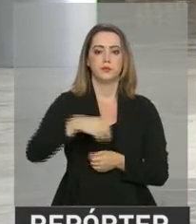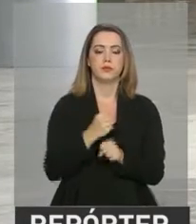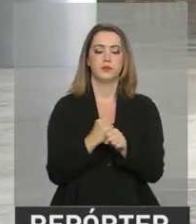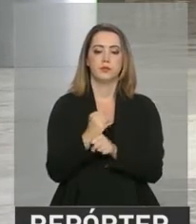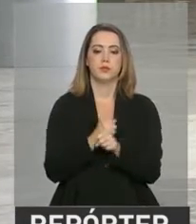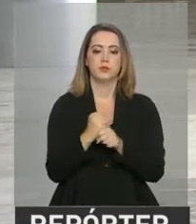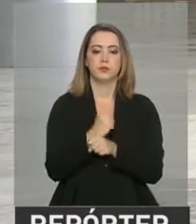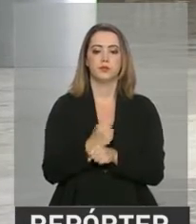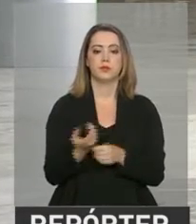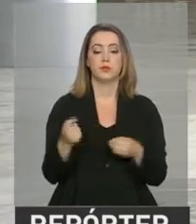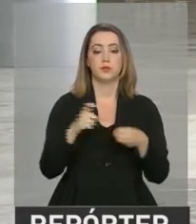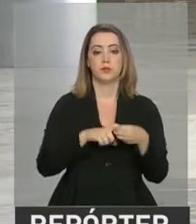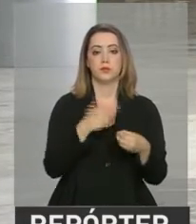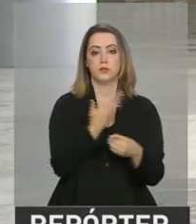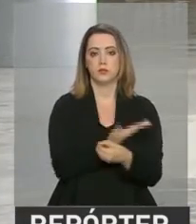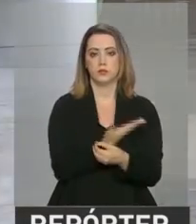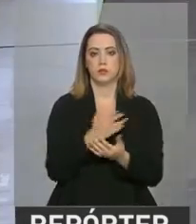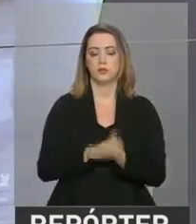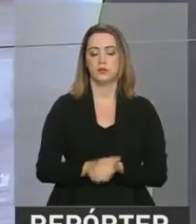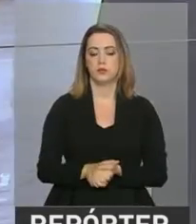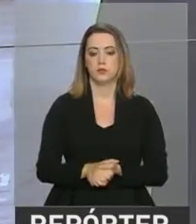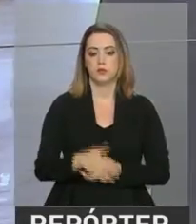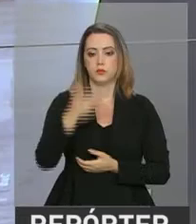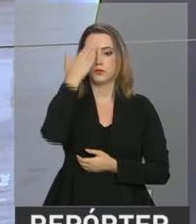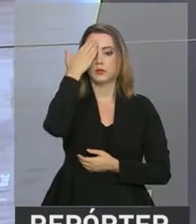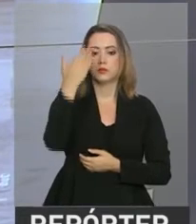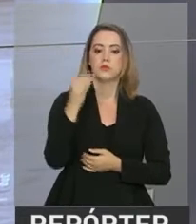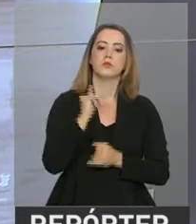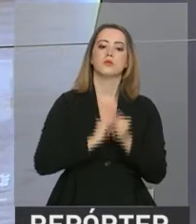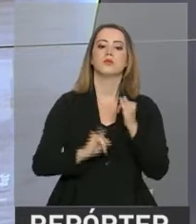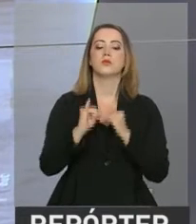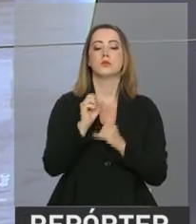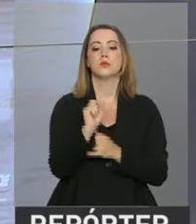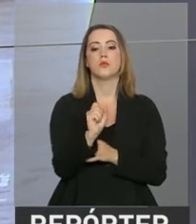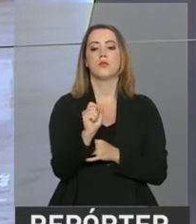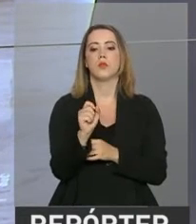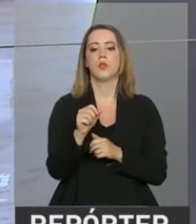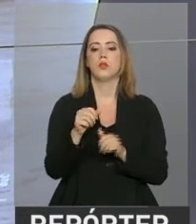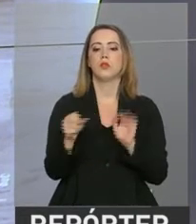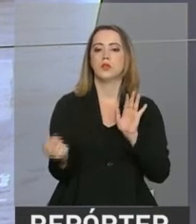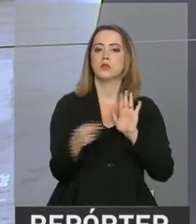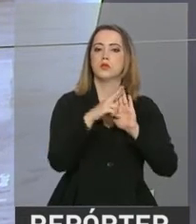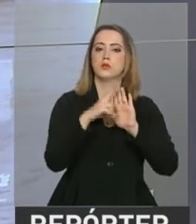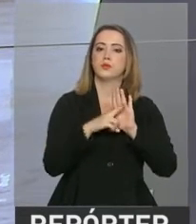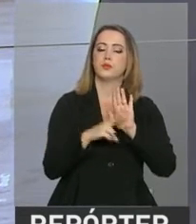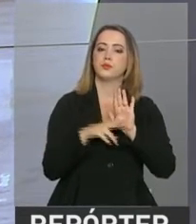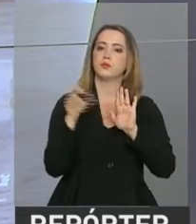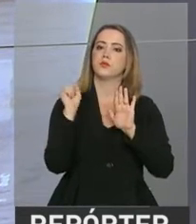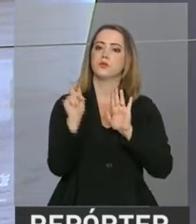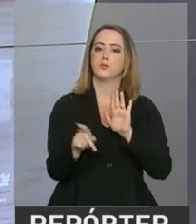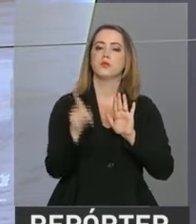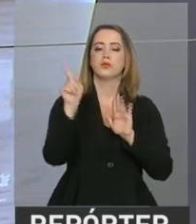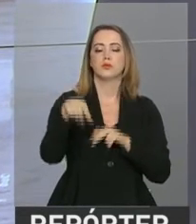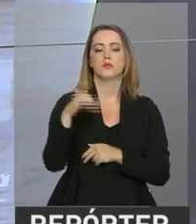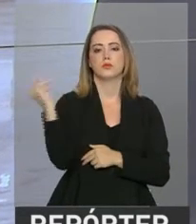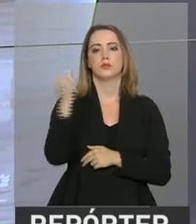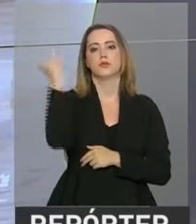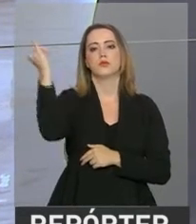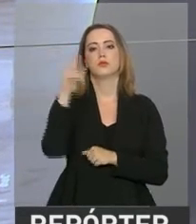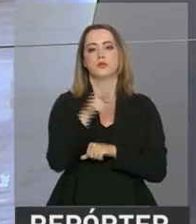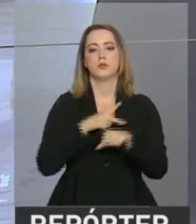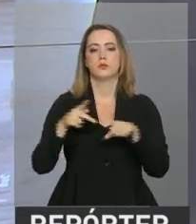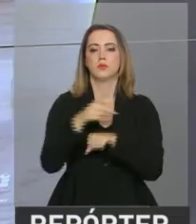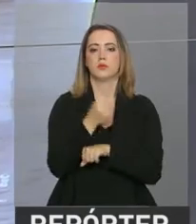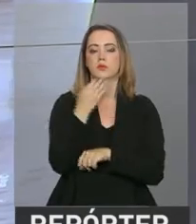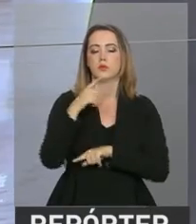eu volto com você não estou dizendo isso obrigado paulo a salvar a reforma da previdência é um tema delicado mas de extrema importância para o país muito